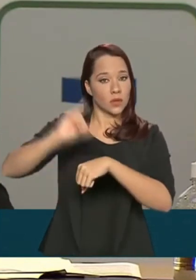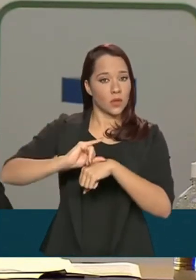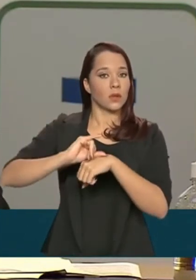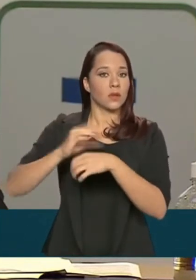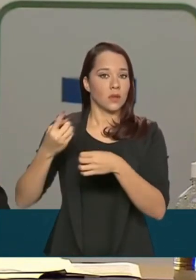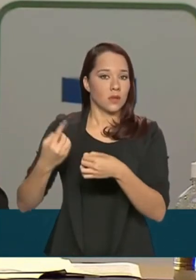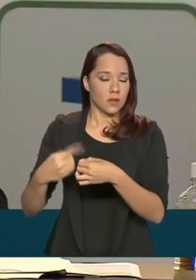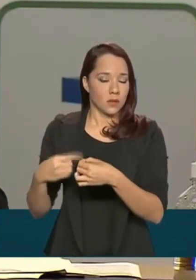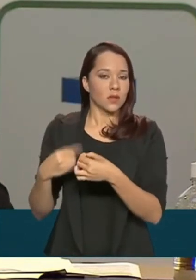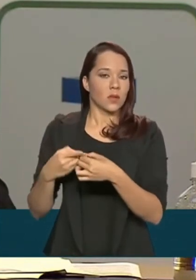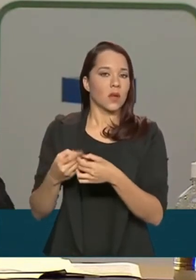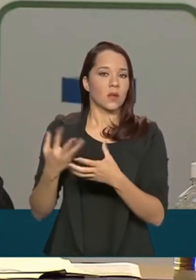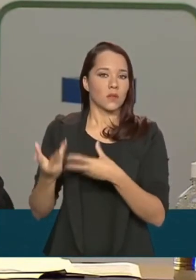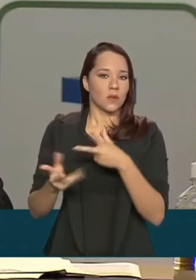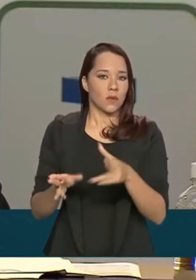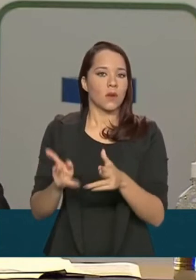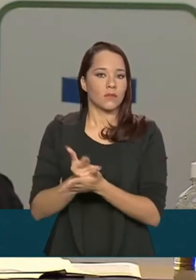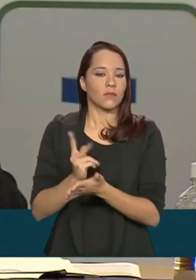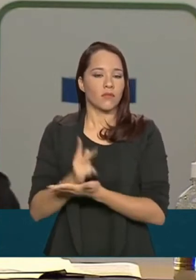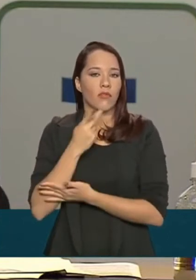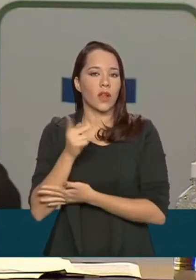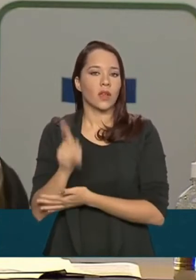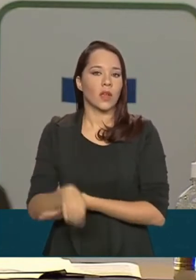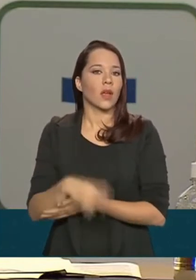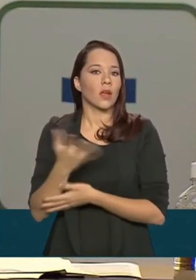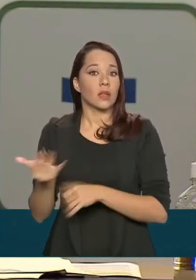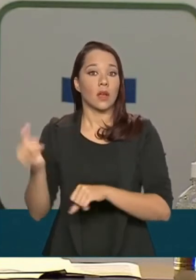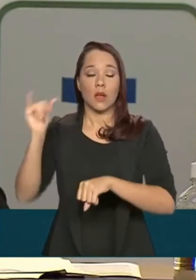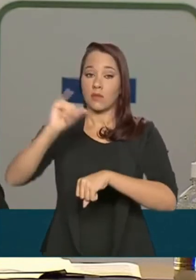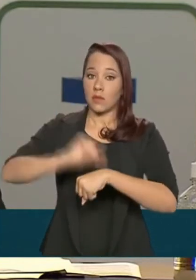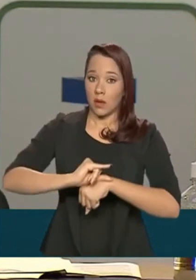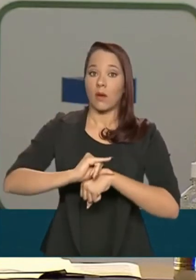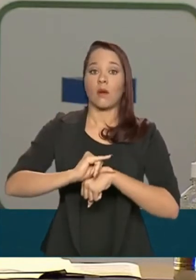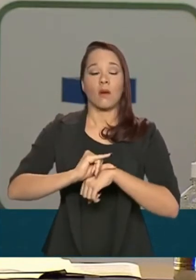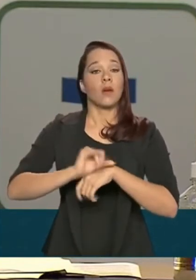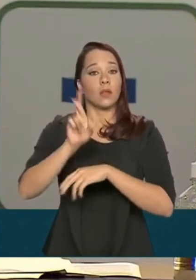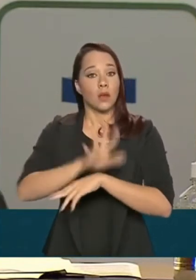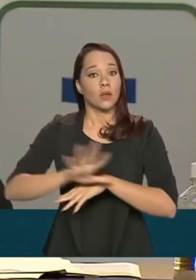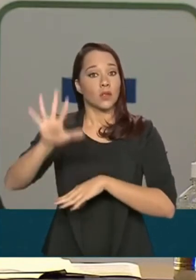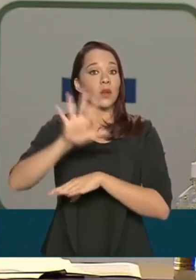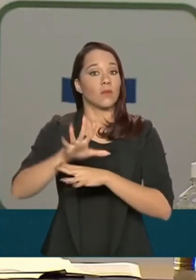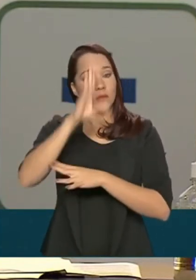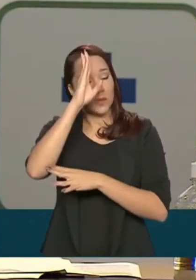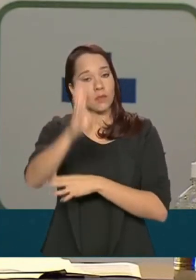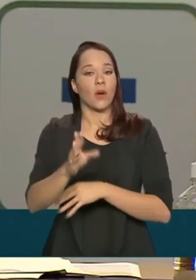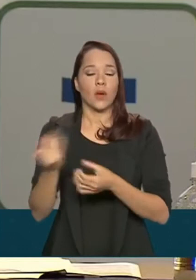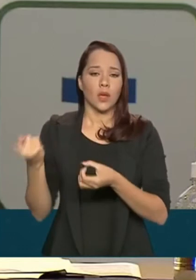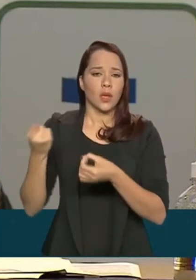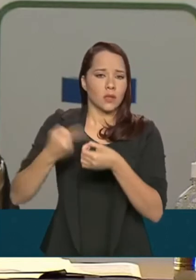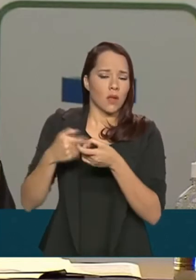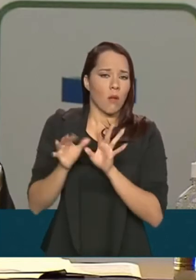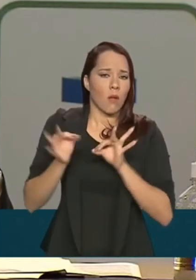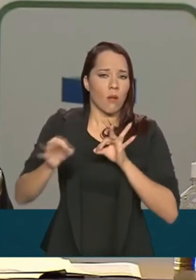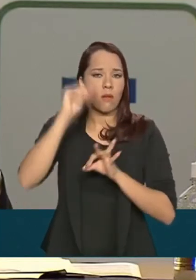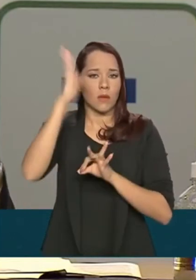né, como nós muitas vezes chamamos da grande capital, da região metropolitana e o interior do Brasil.